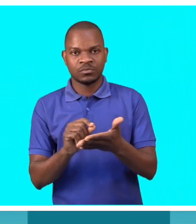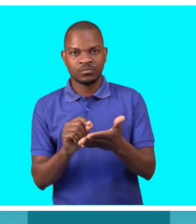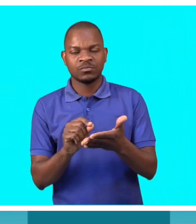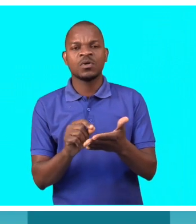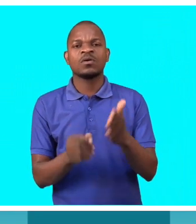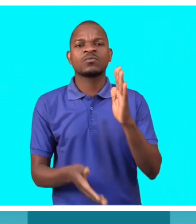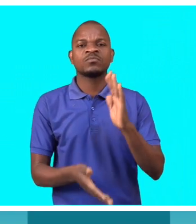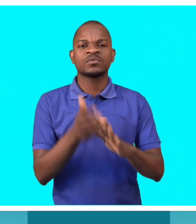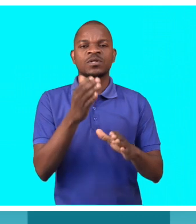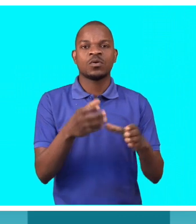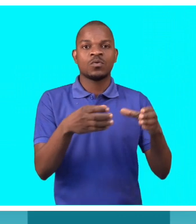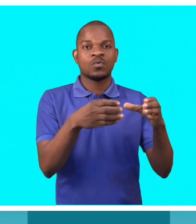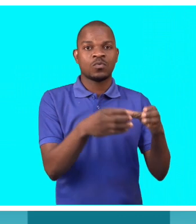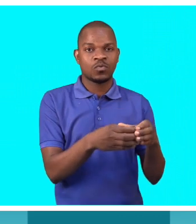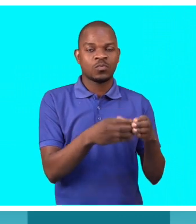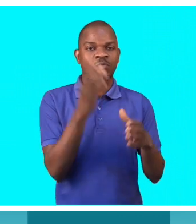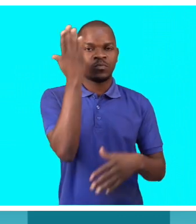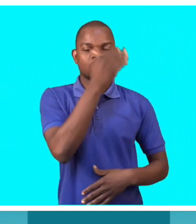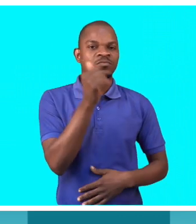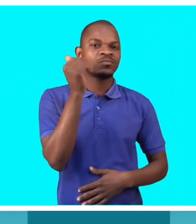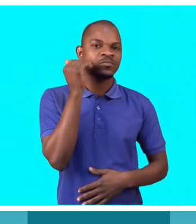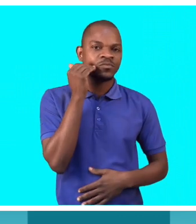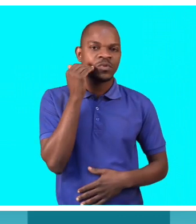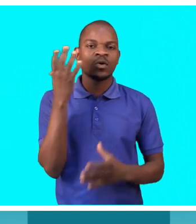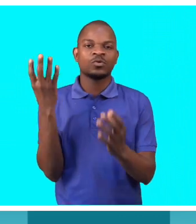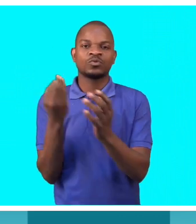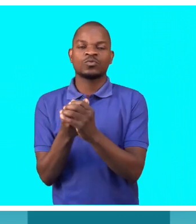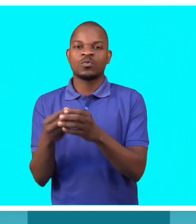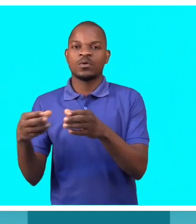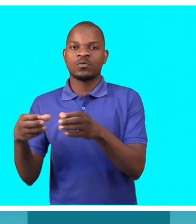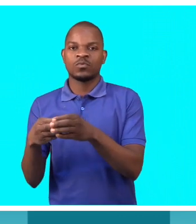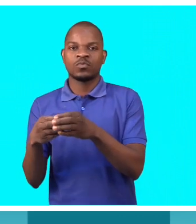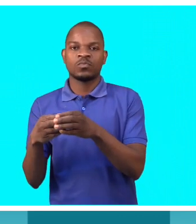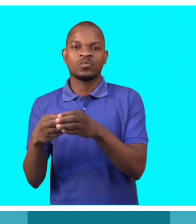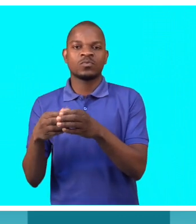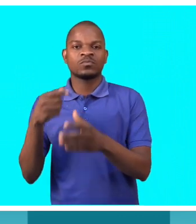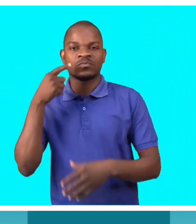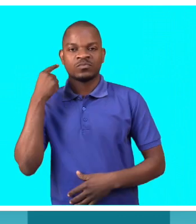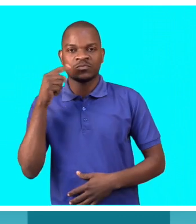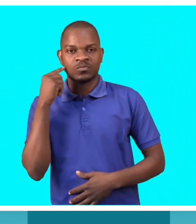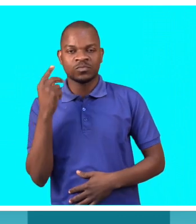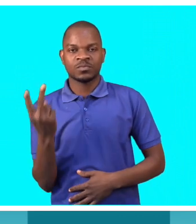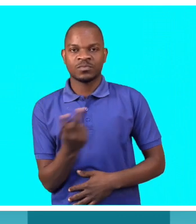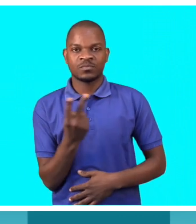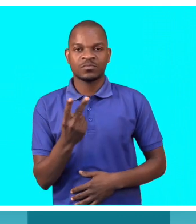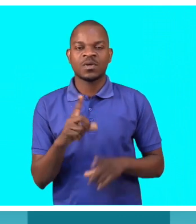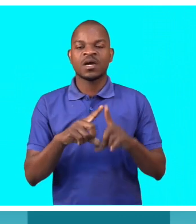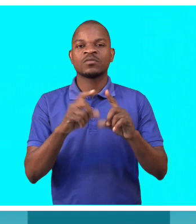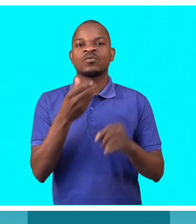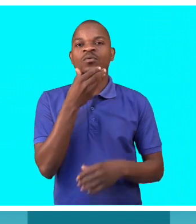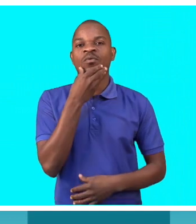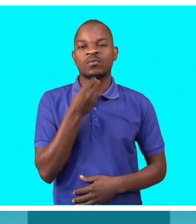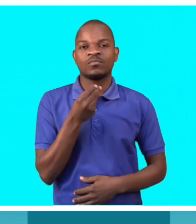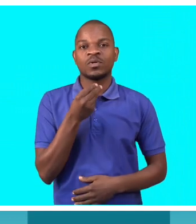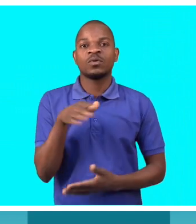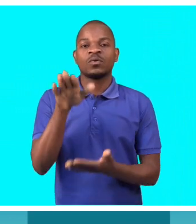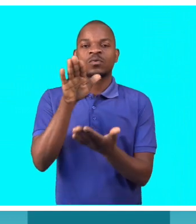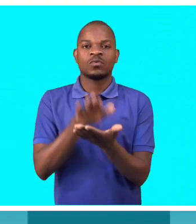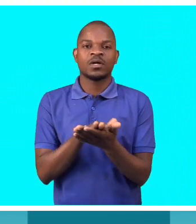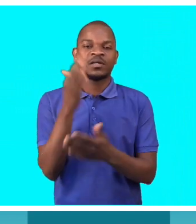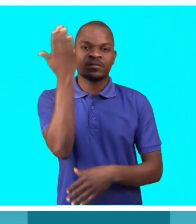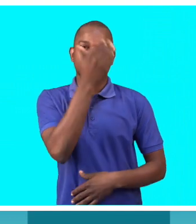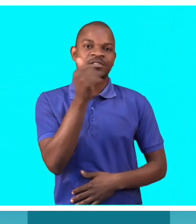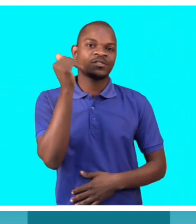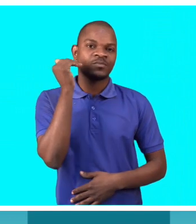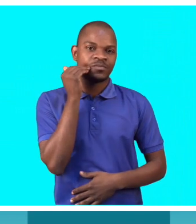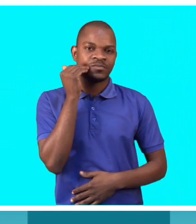Infante Juvenil. O jogo de estreia vai opor às seleções de futebol de Manica e campo delegado